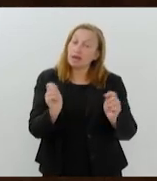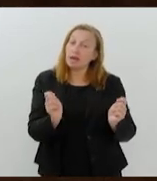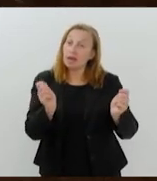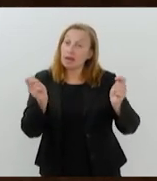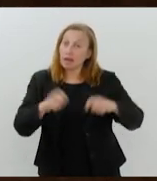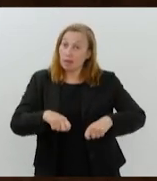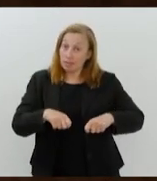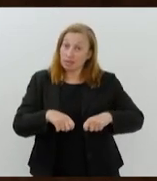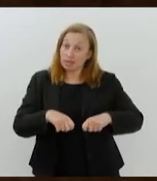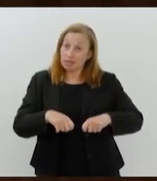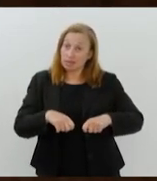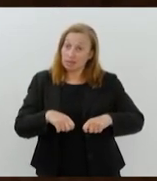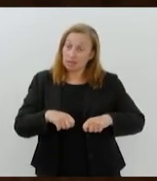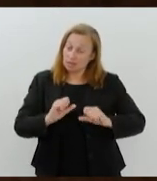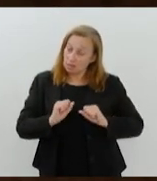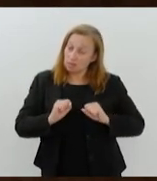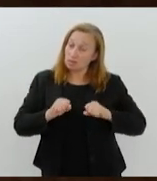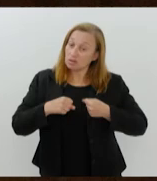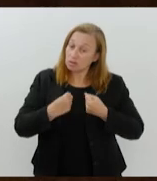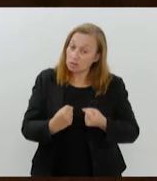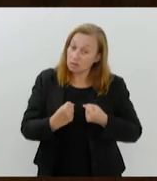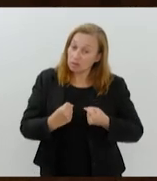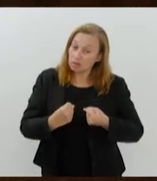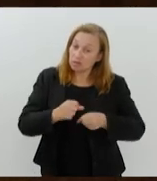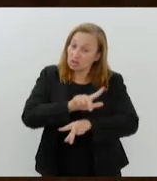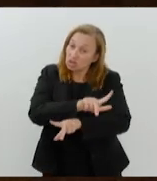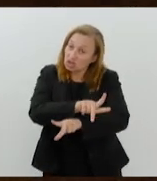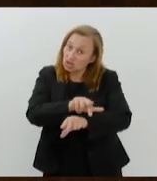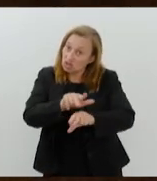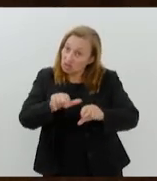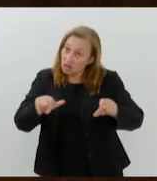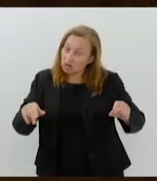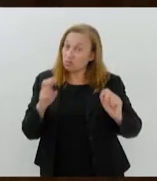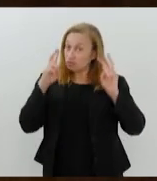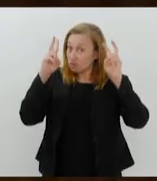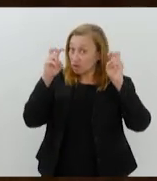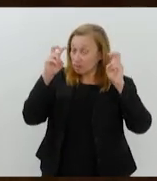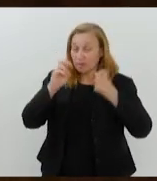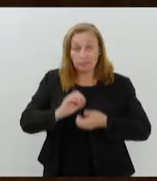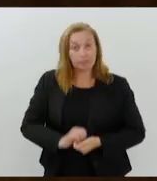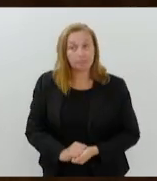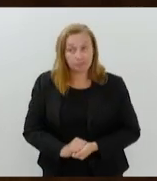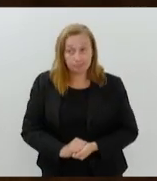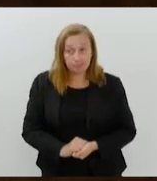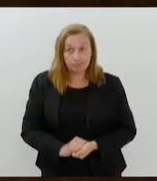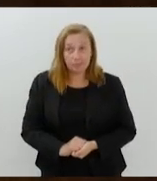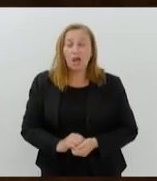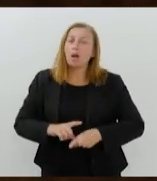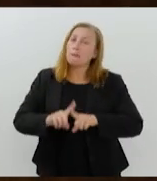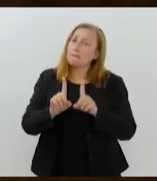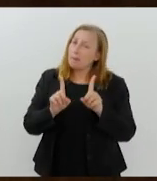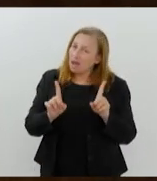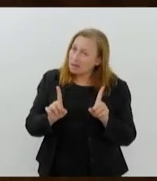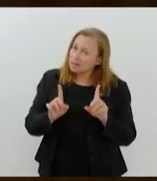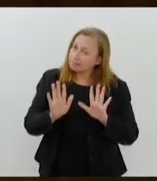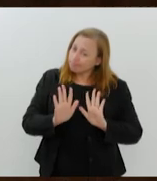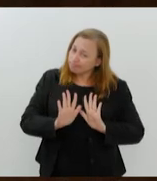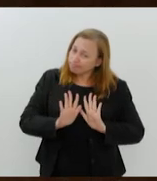de se dedicar aos mais diversos temas. Mas, de qualquer